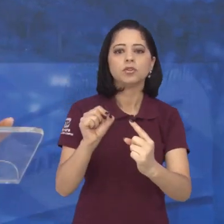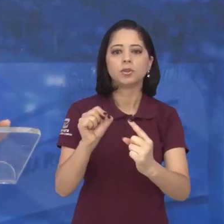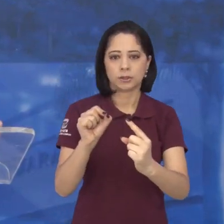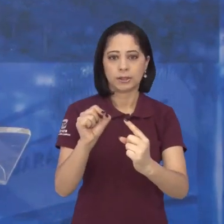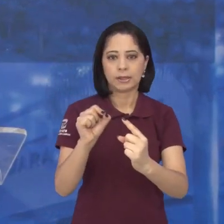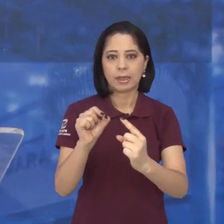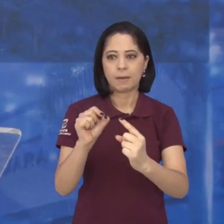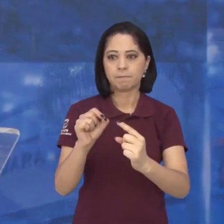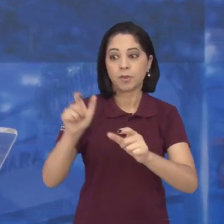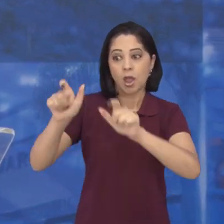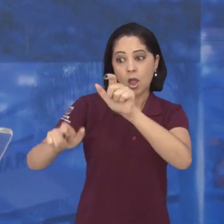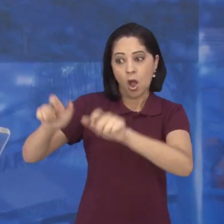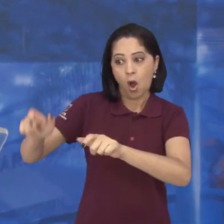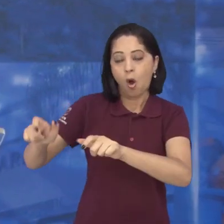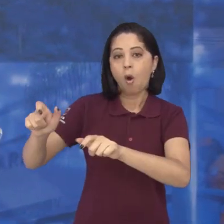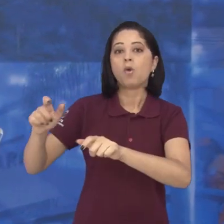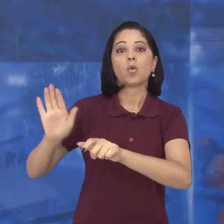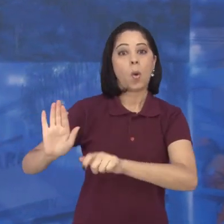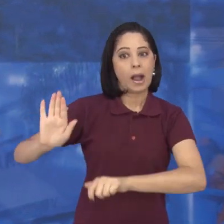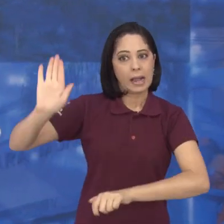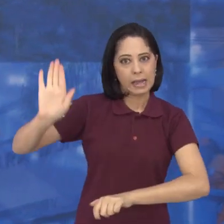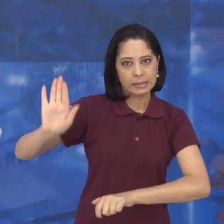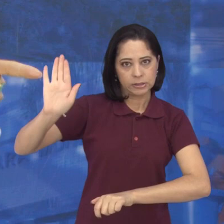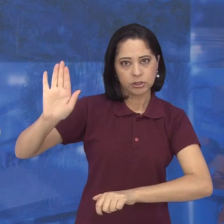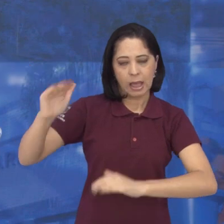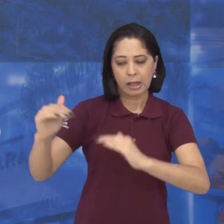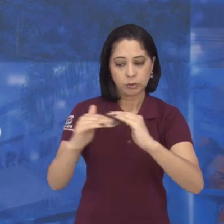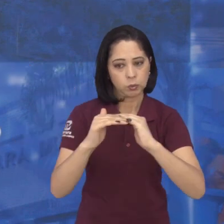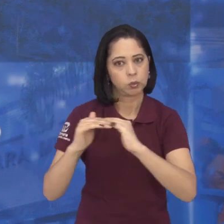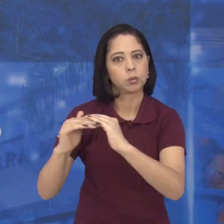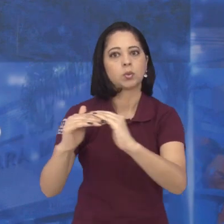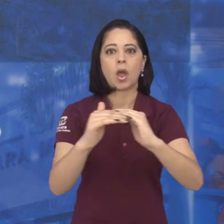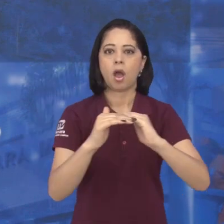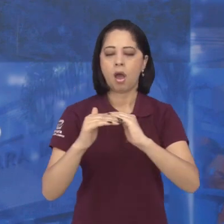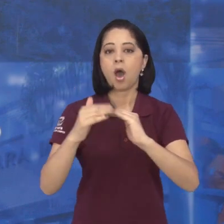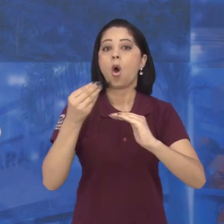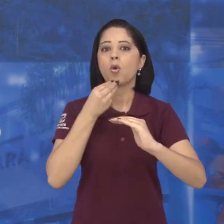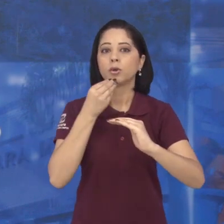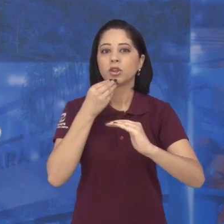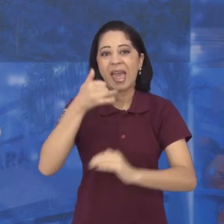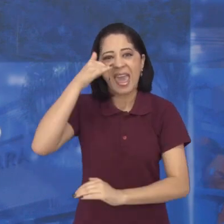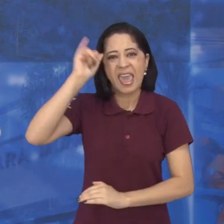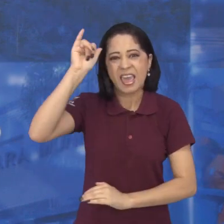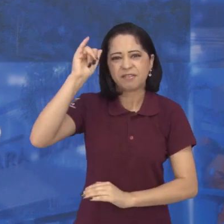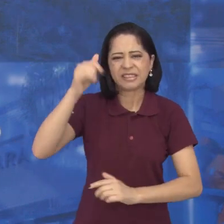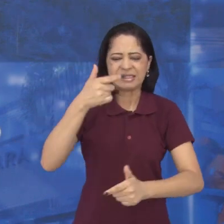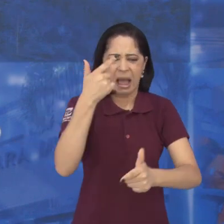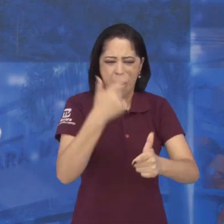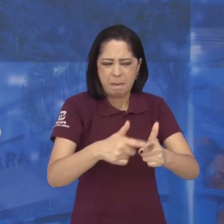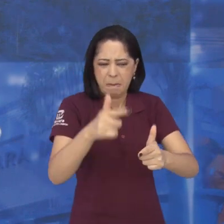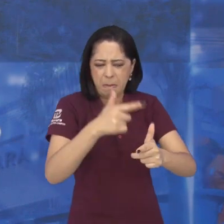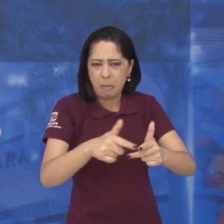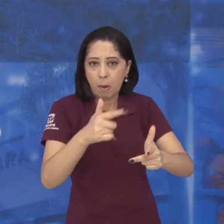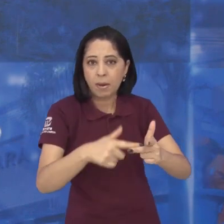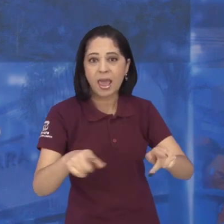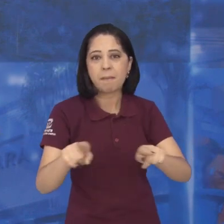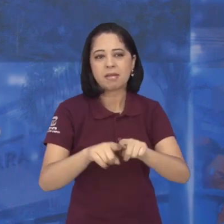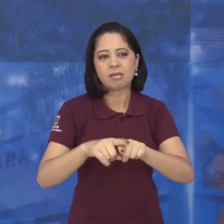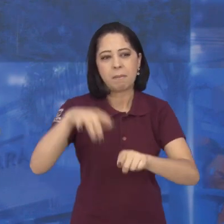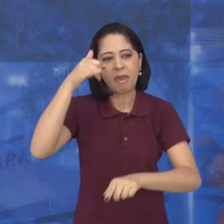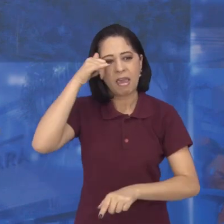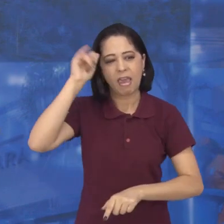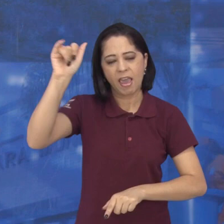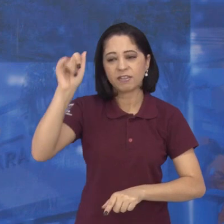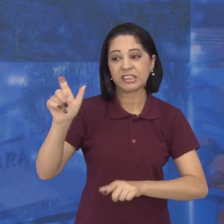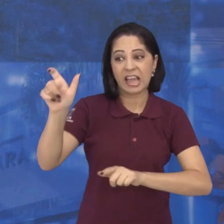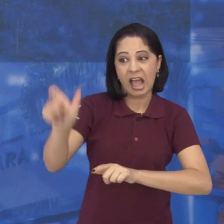é preservar a igualdade de oportunidades entre os candidatos, coibir abusos e evitar que a máquina